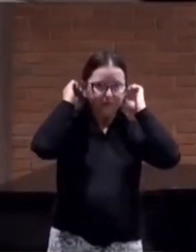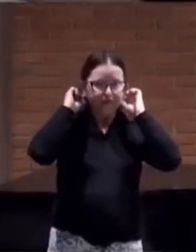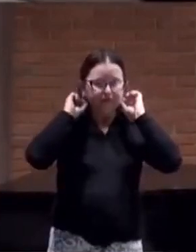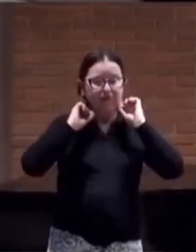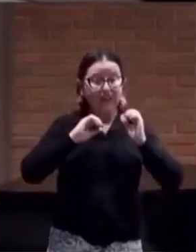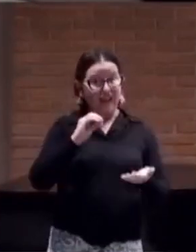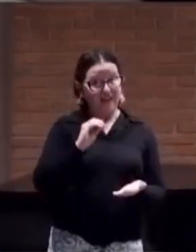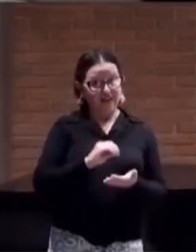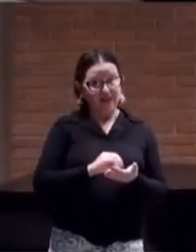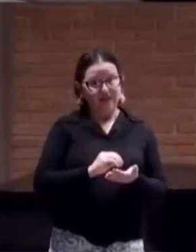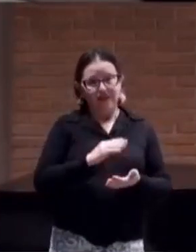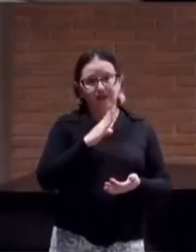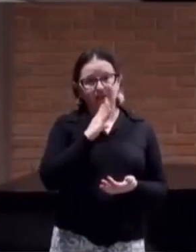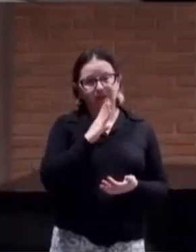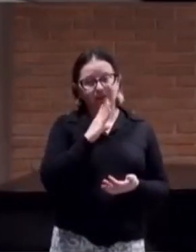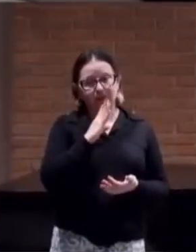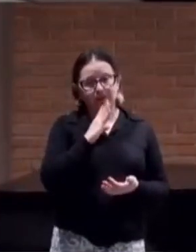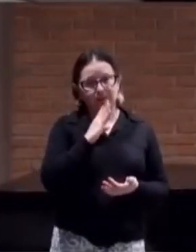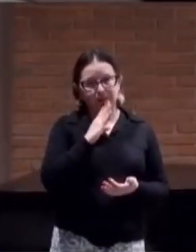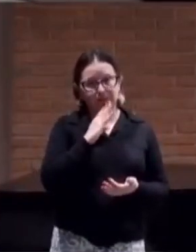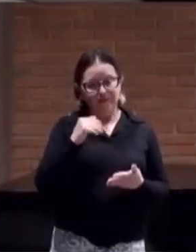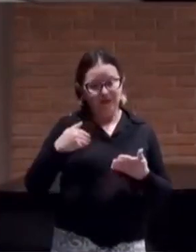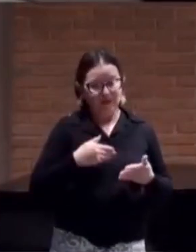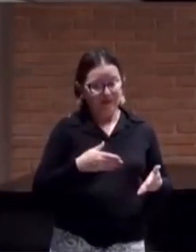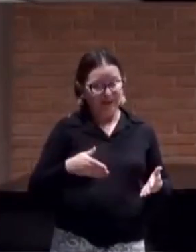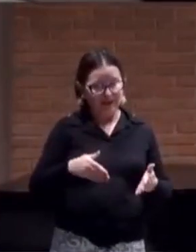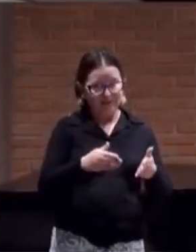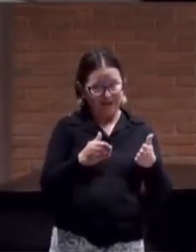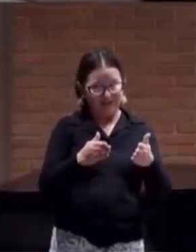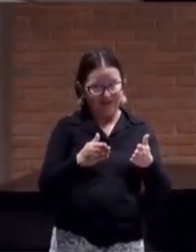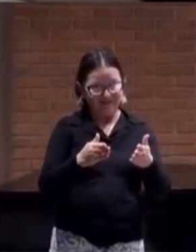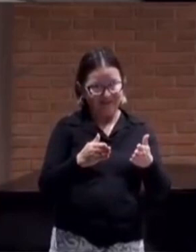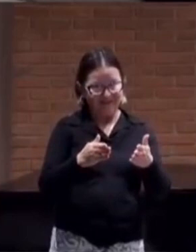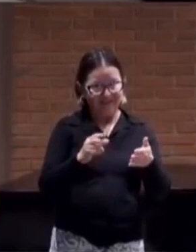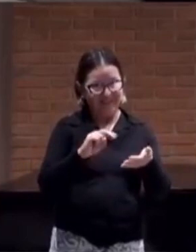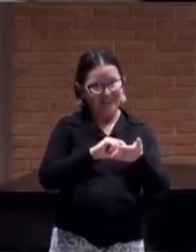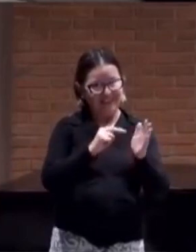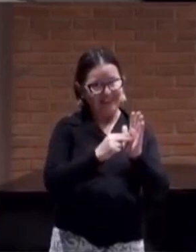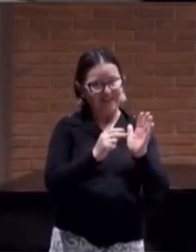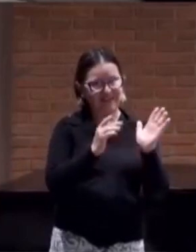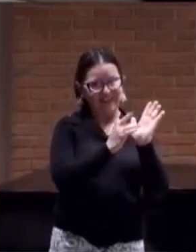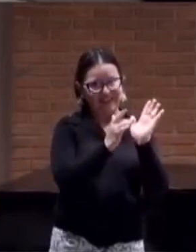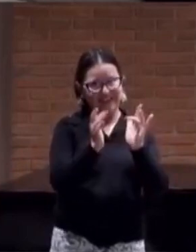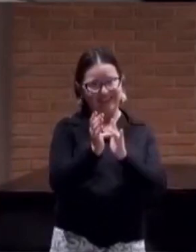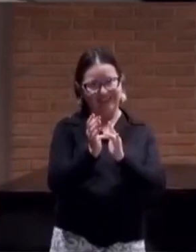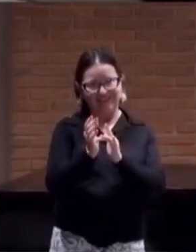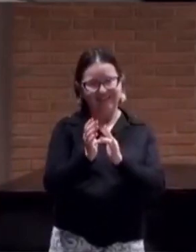do conhecimento do caminho, que é Jesus.